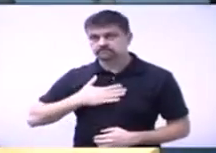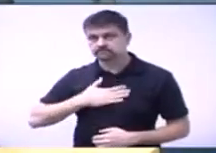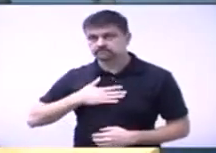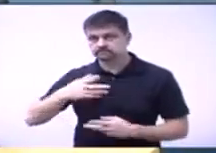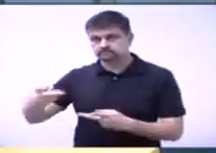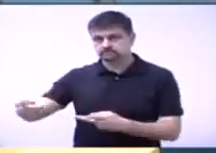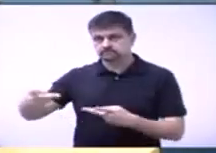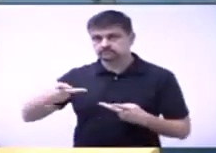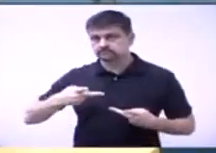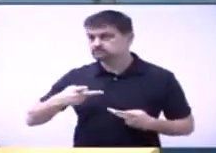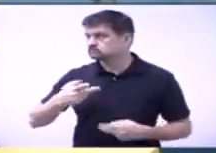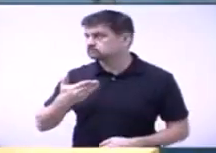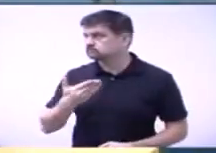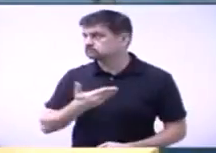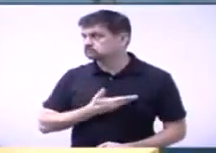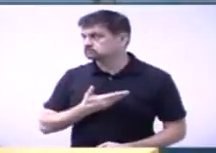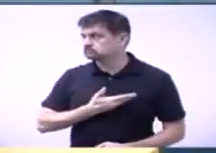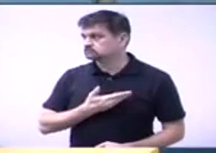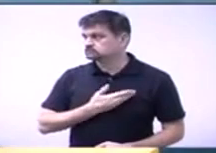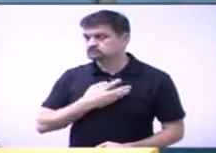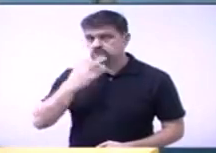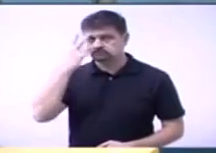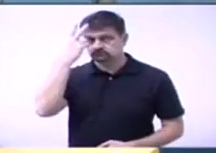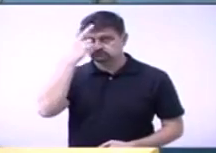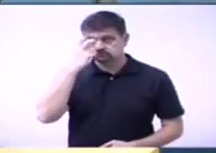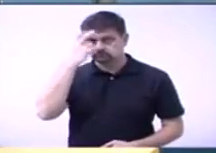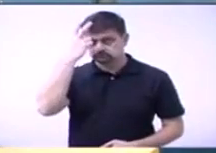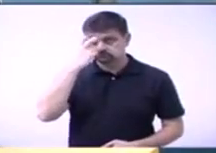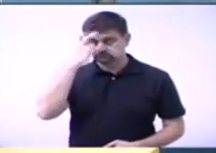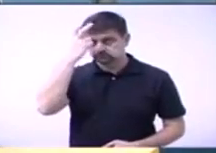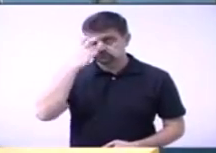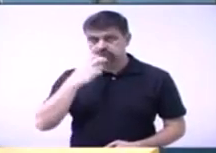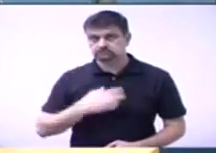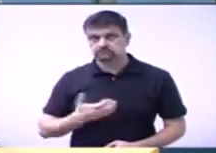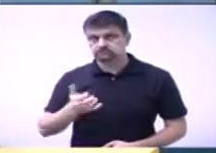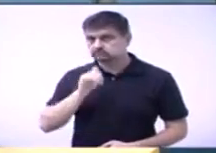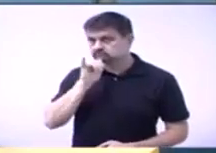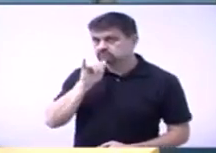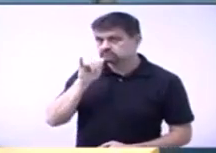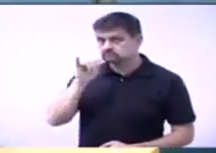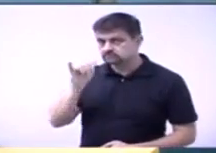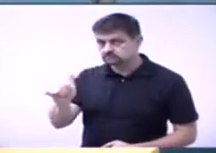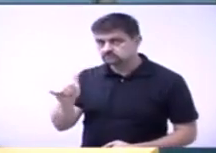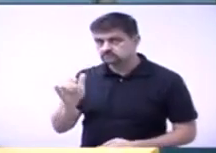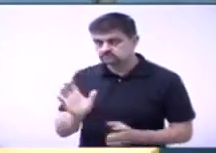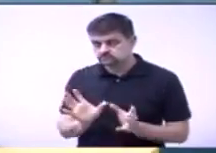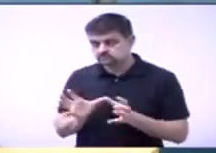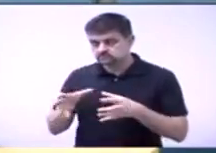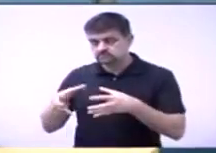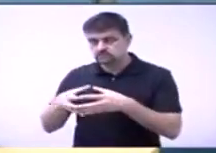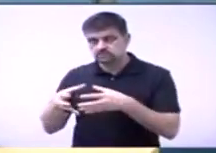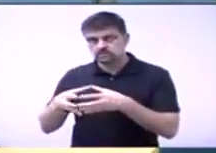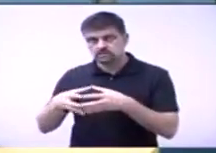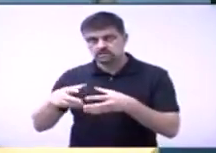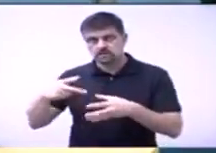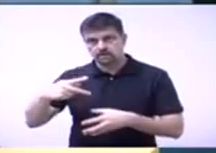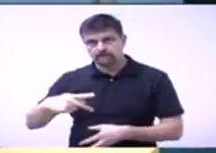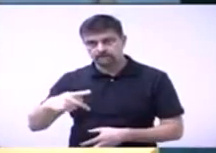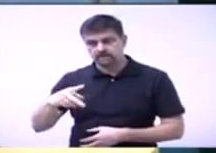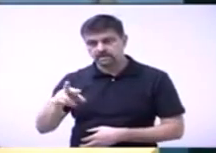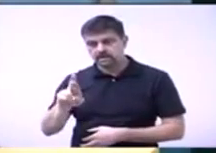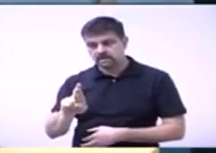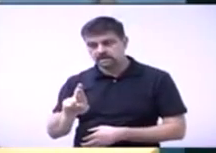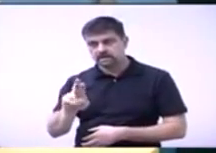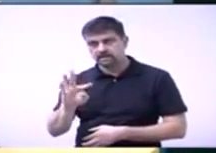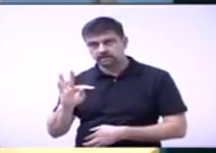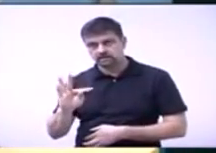ao companheiro Fábio Valadão, dizer que o partido PRTB já é um